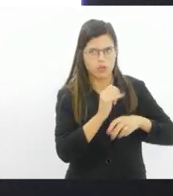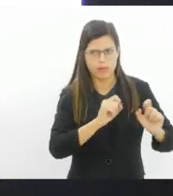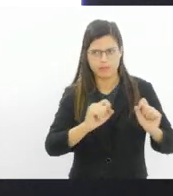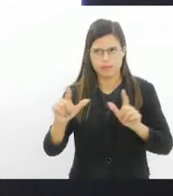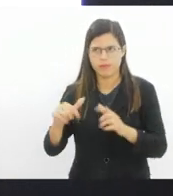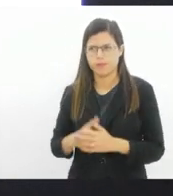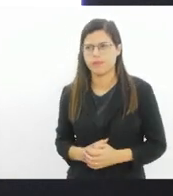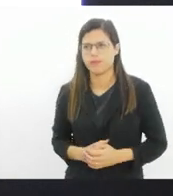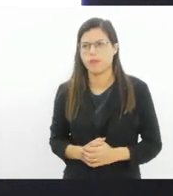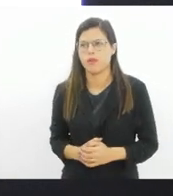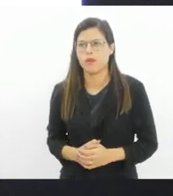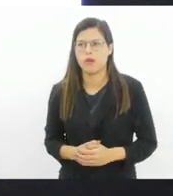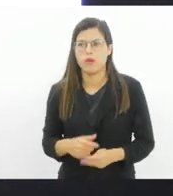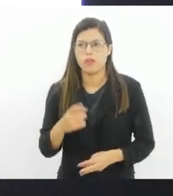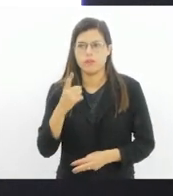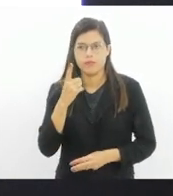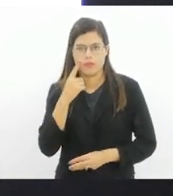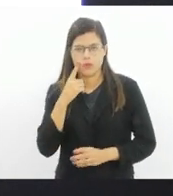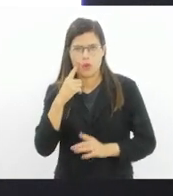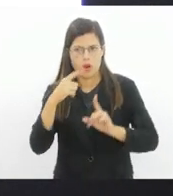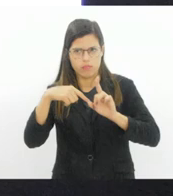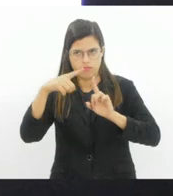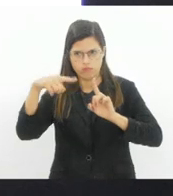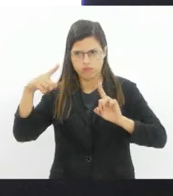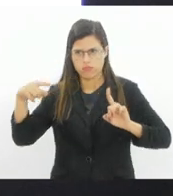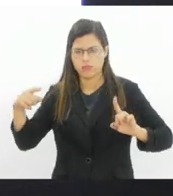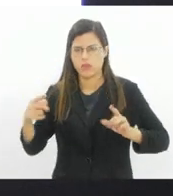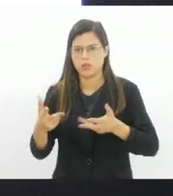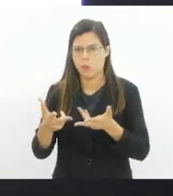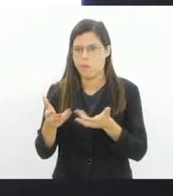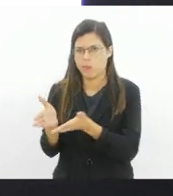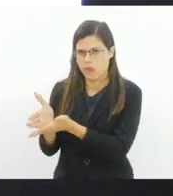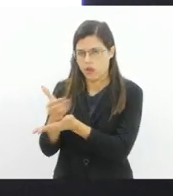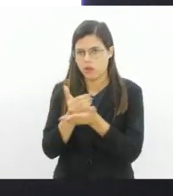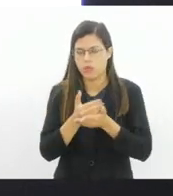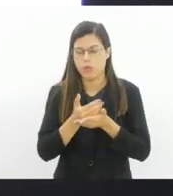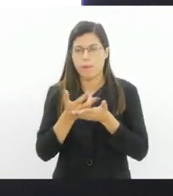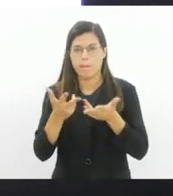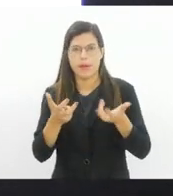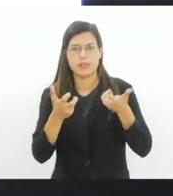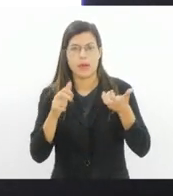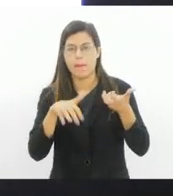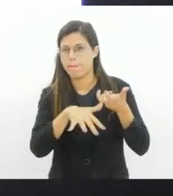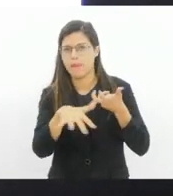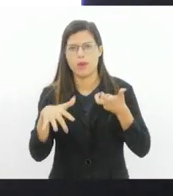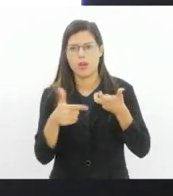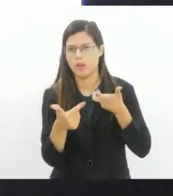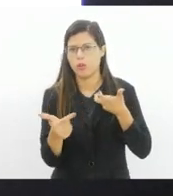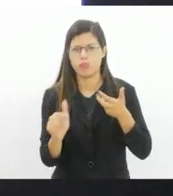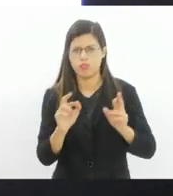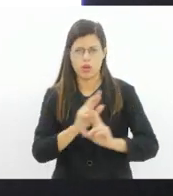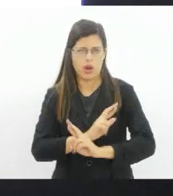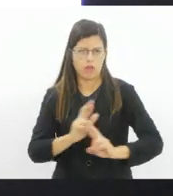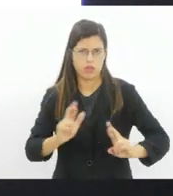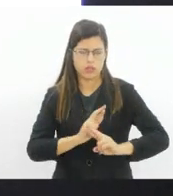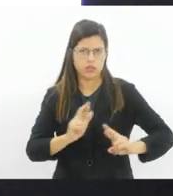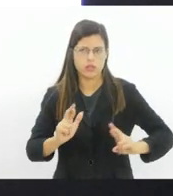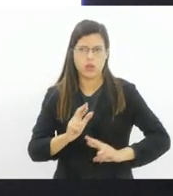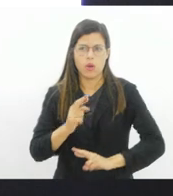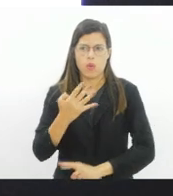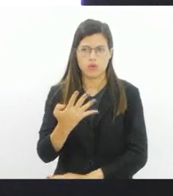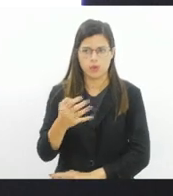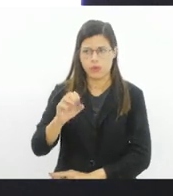Quando a gente olha para os dados, né, a gente observa que a maior parte não tinha nenhuma relação, então eram